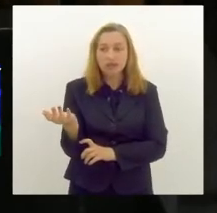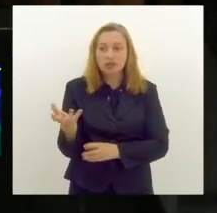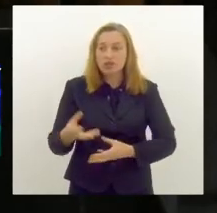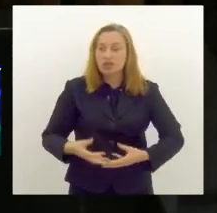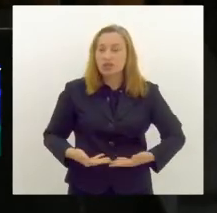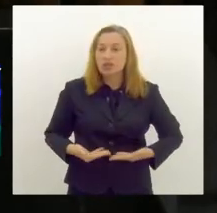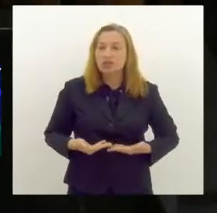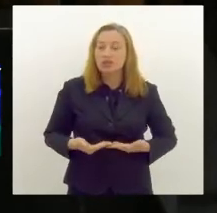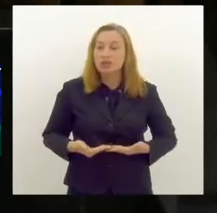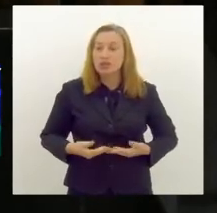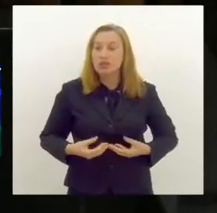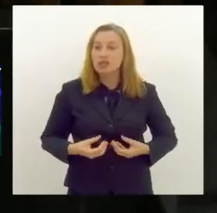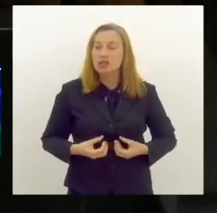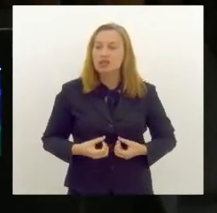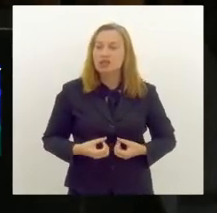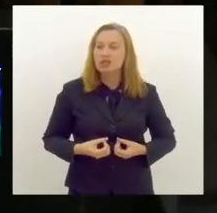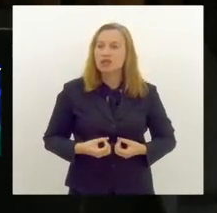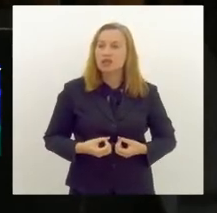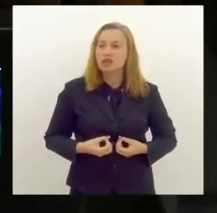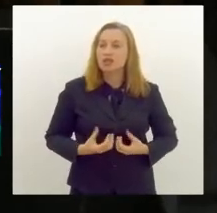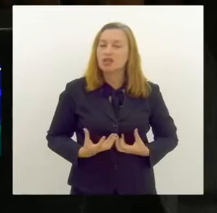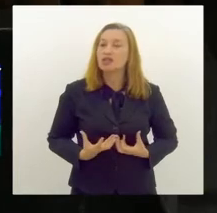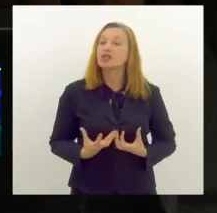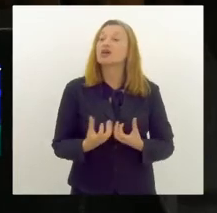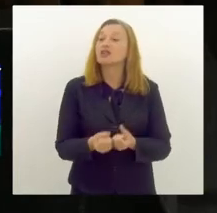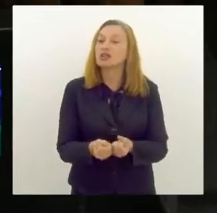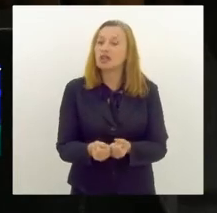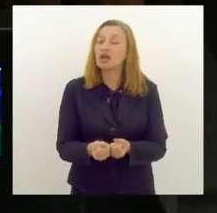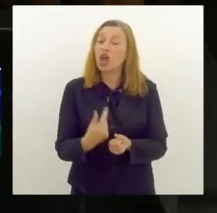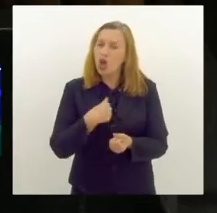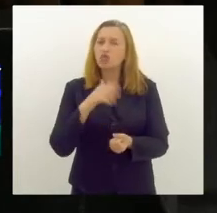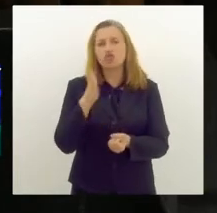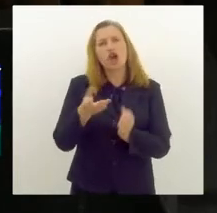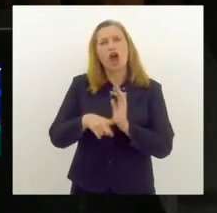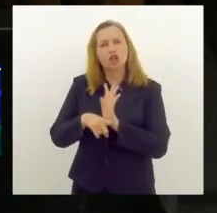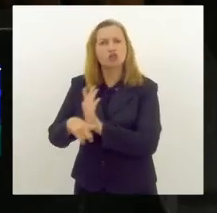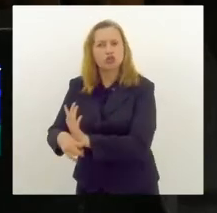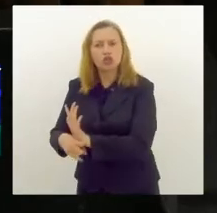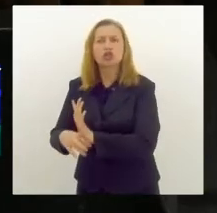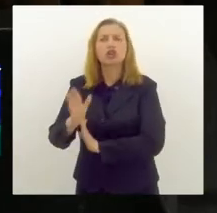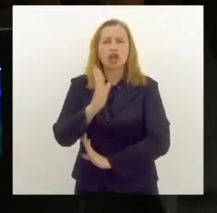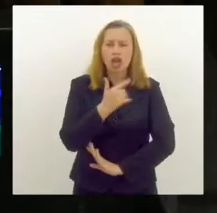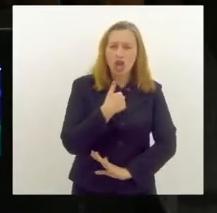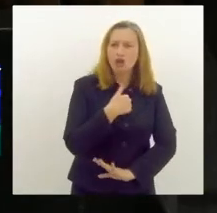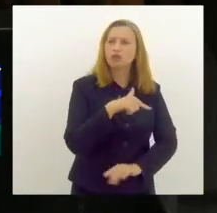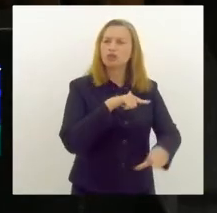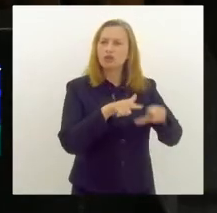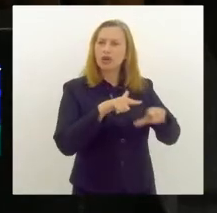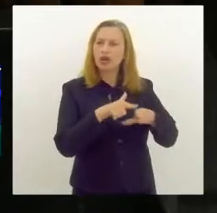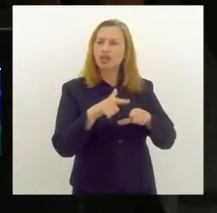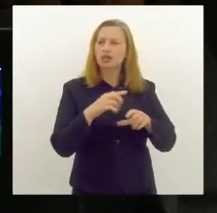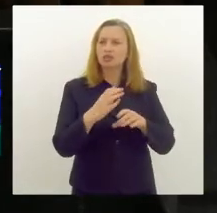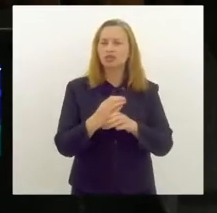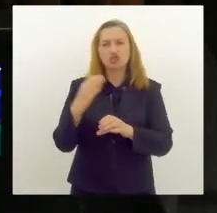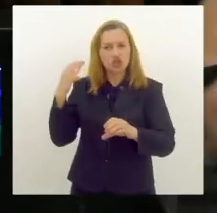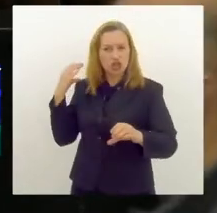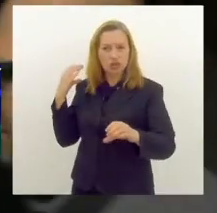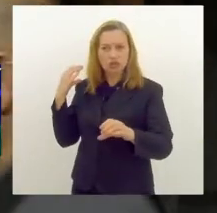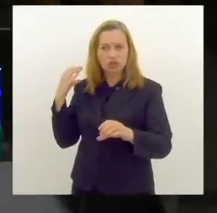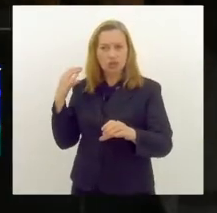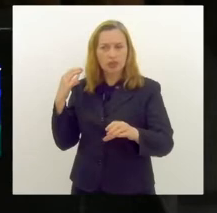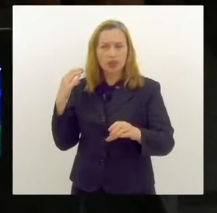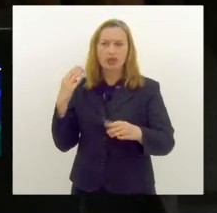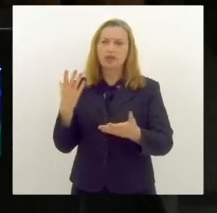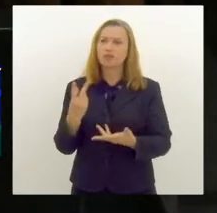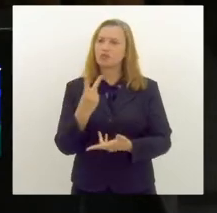entregam totalmente. Eu já ajudei, eu trabalhei, eu sou engenheiro, como